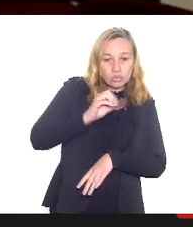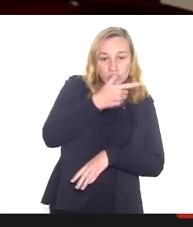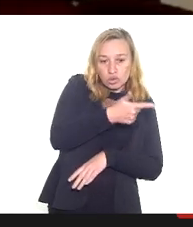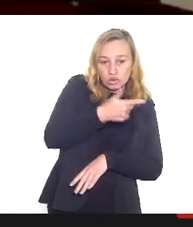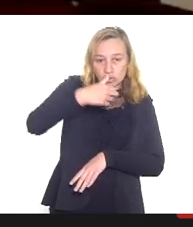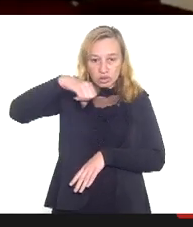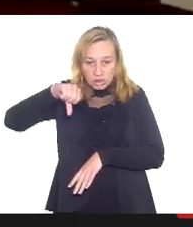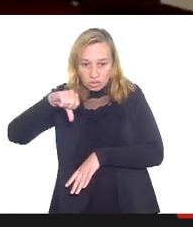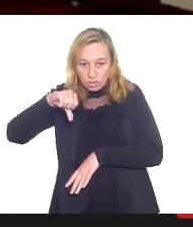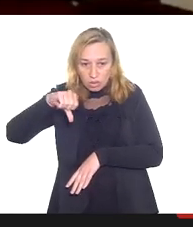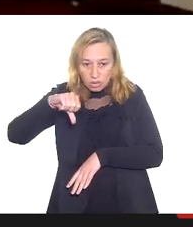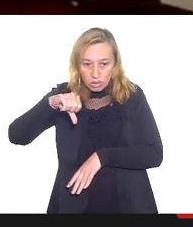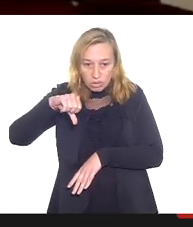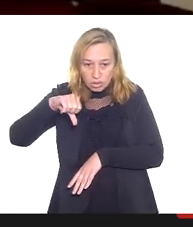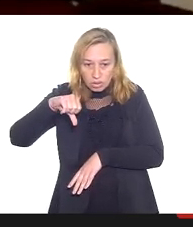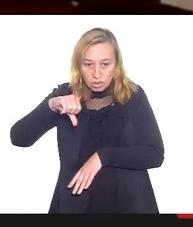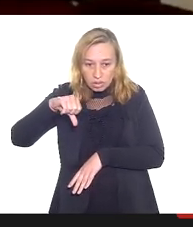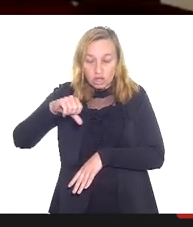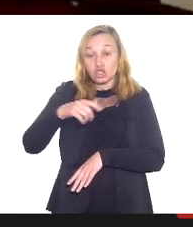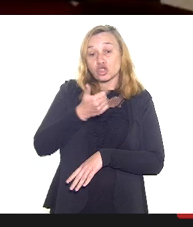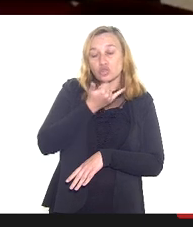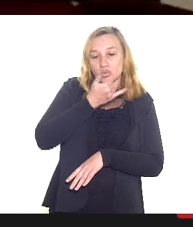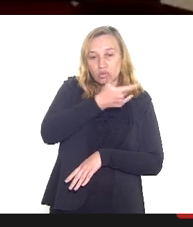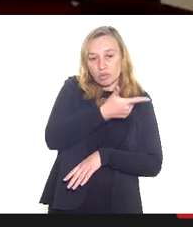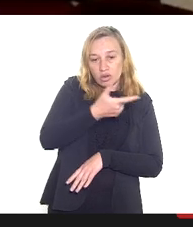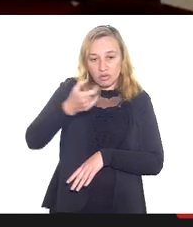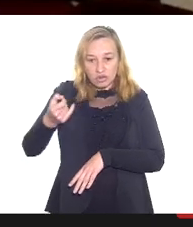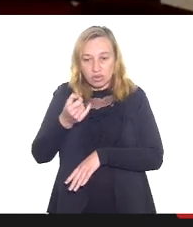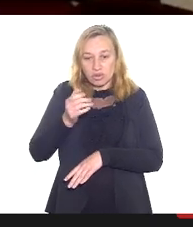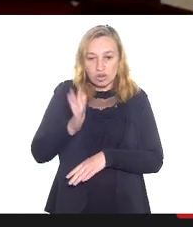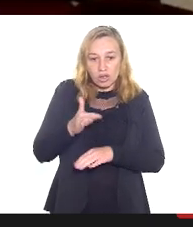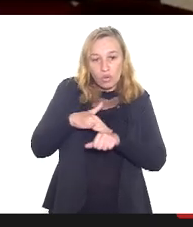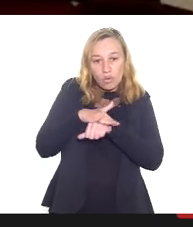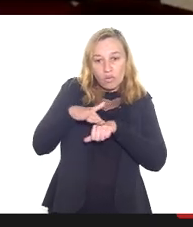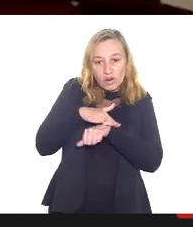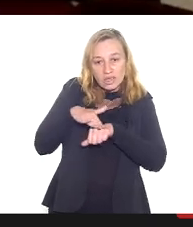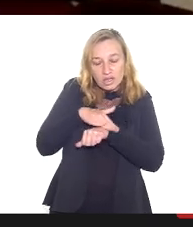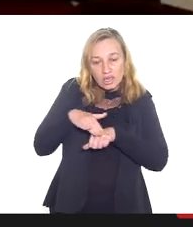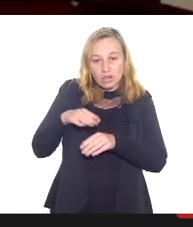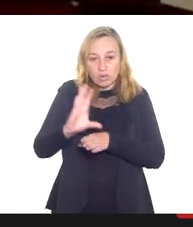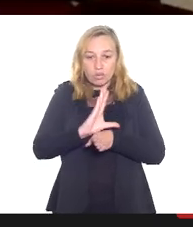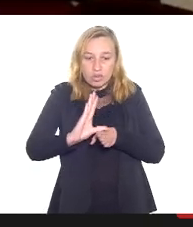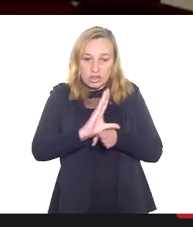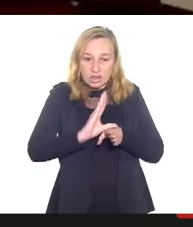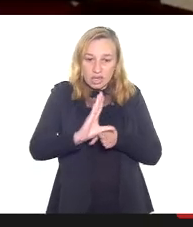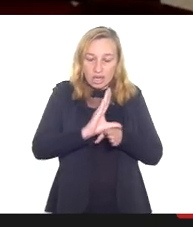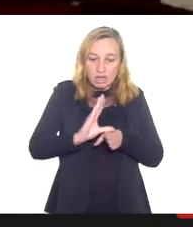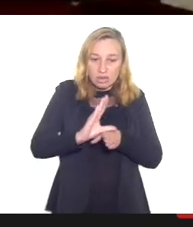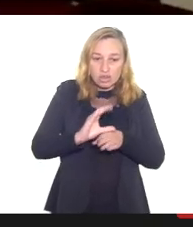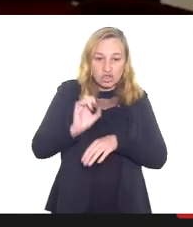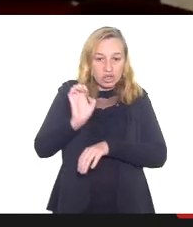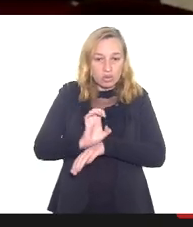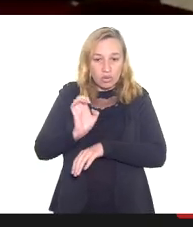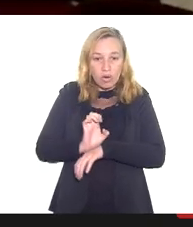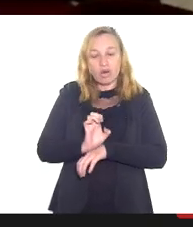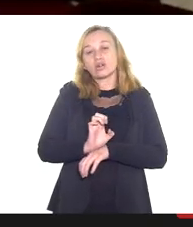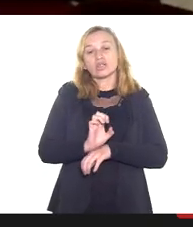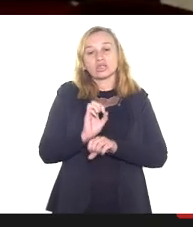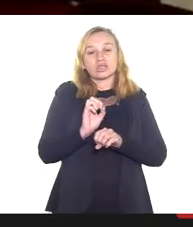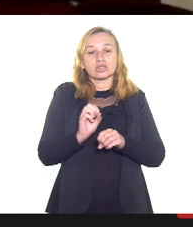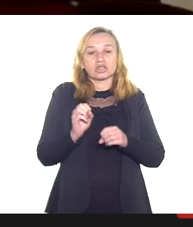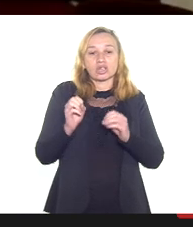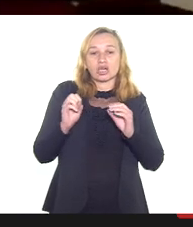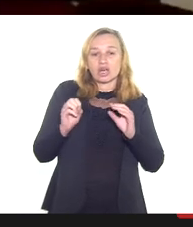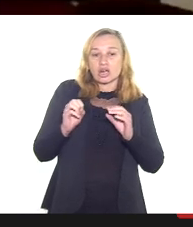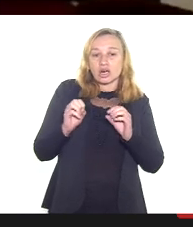2019, não, 2020, eu venho conversando com o Conselho Estadual de Educação e propondo, né, e